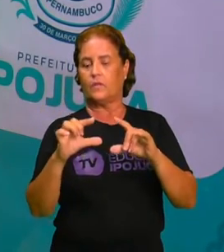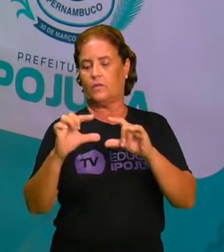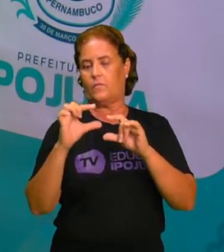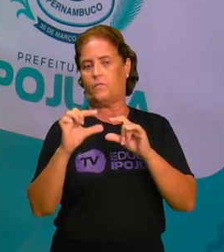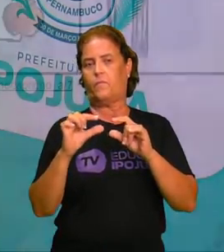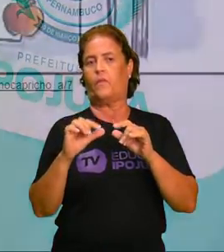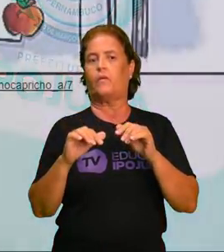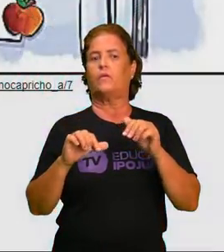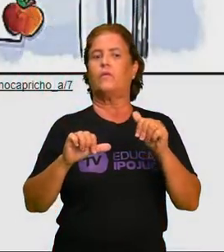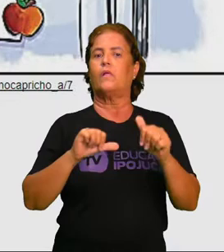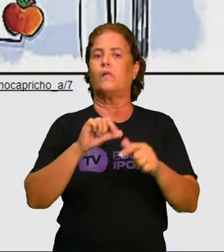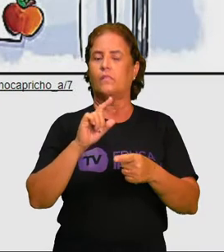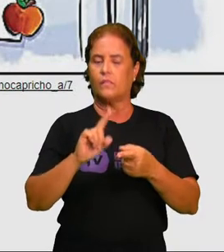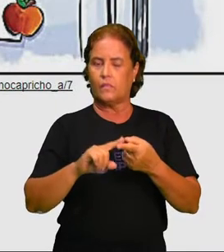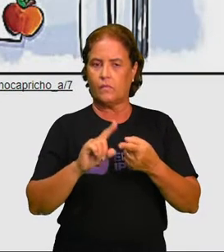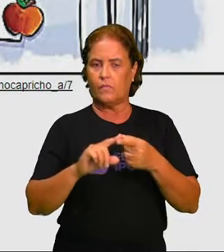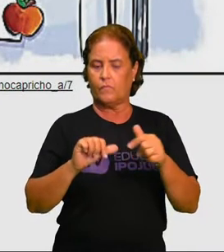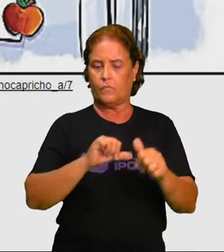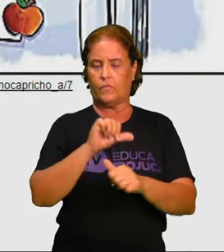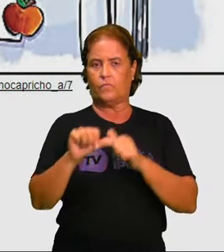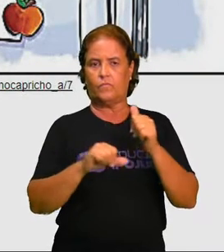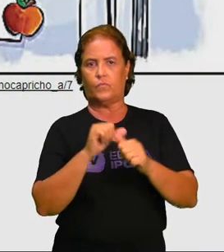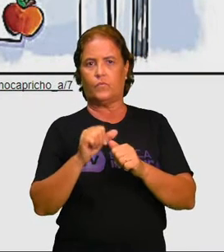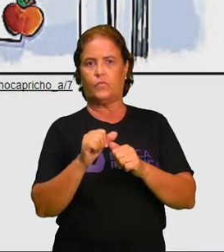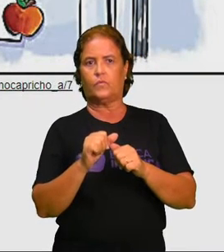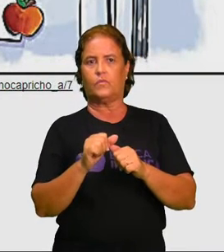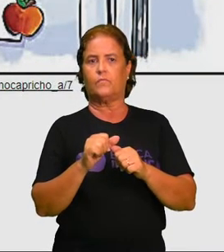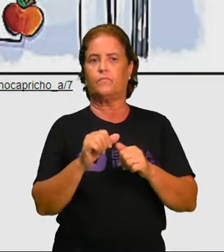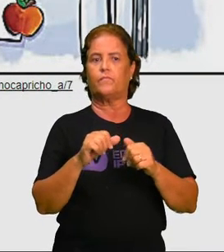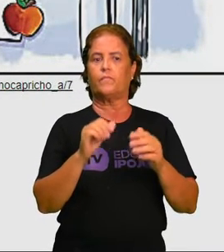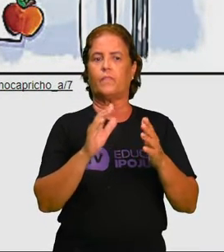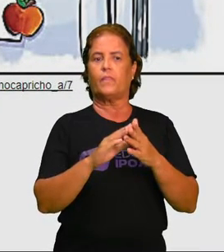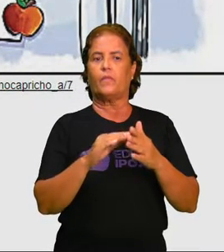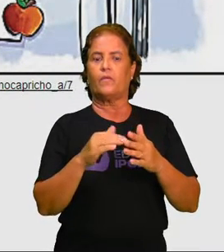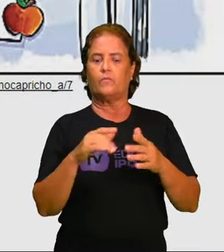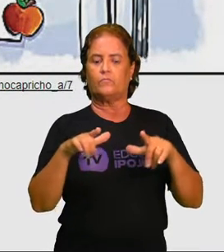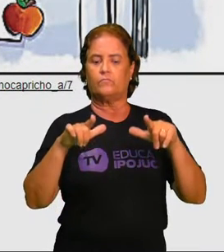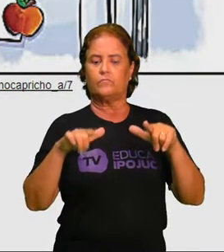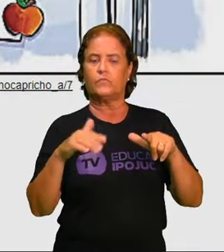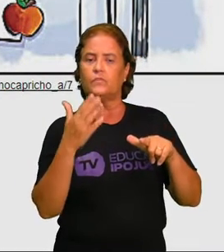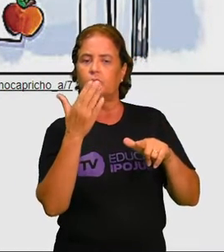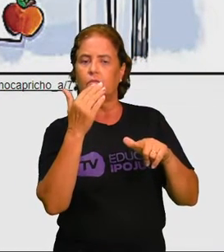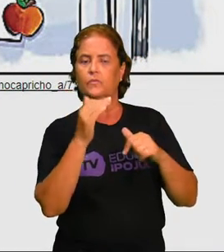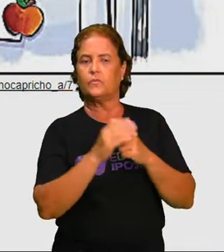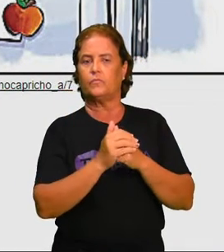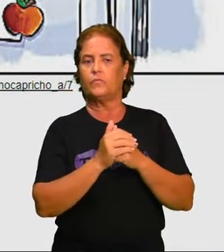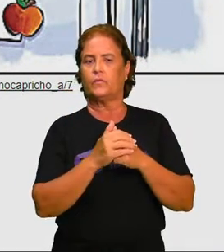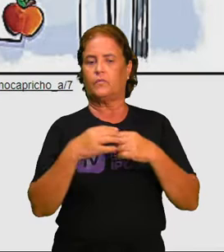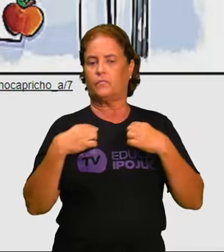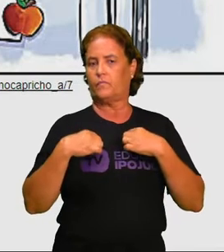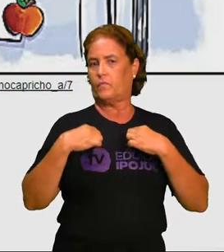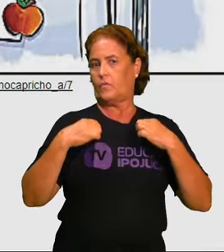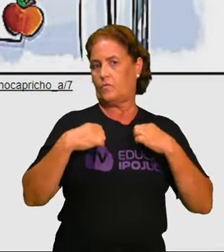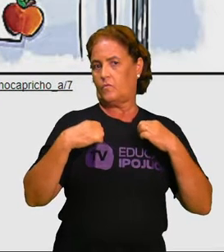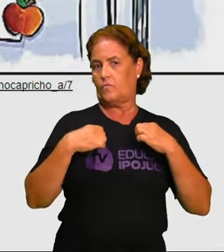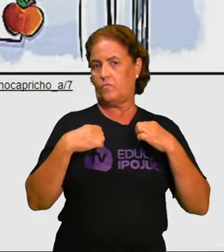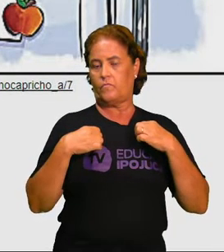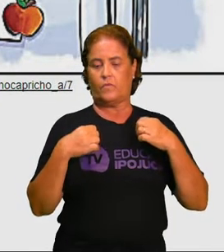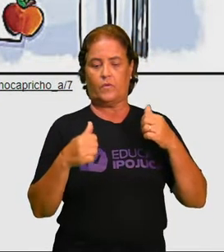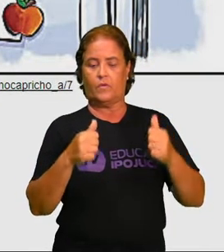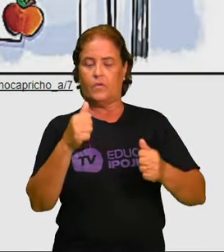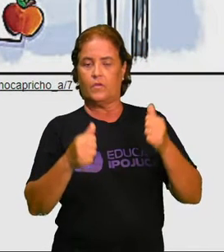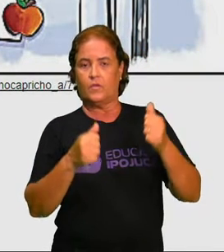escritos em letra de forma que a letra de imprensa ó como restaurante aqui ó aqui a gente vem roupas